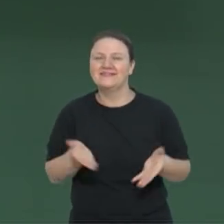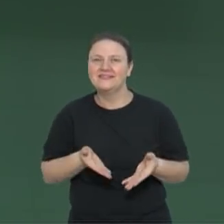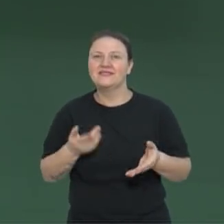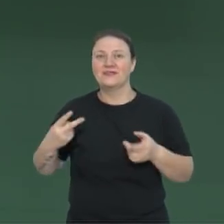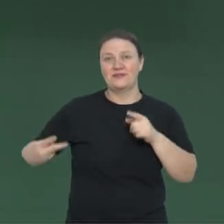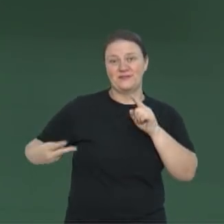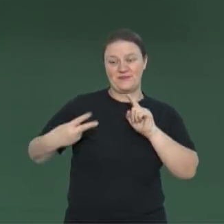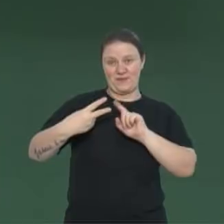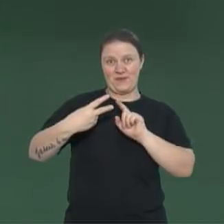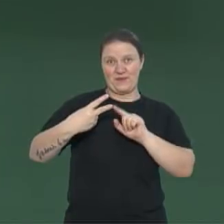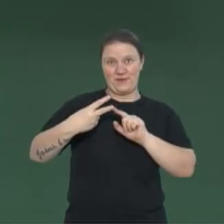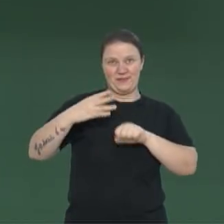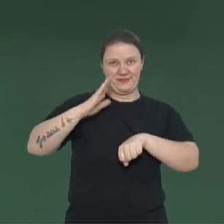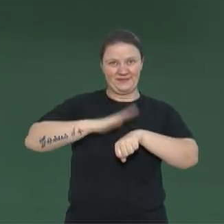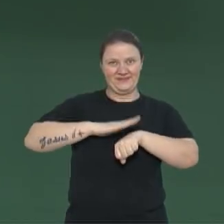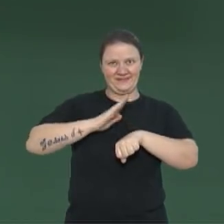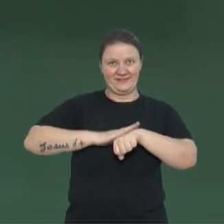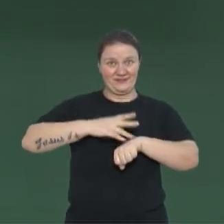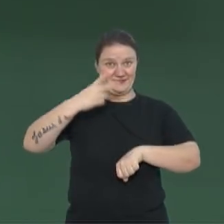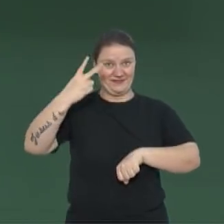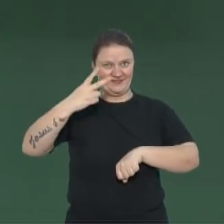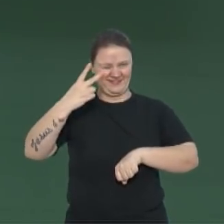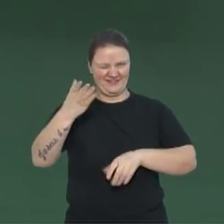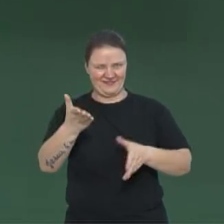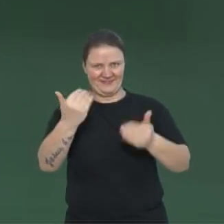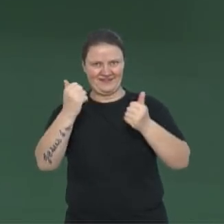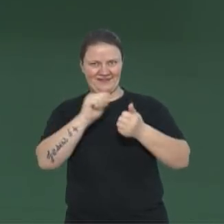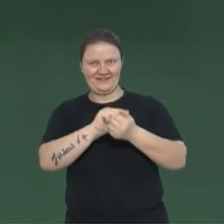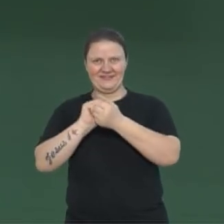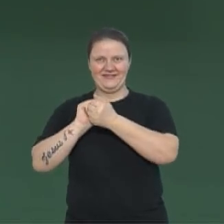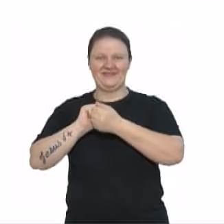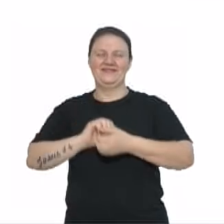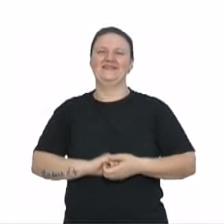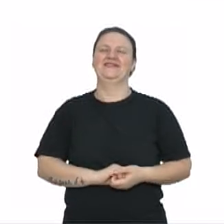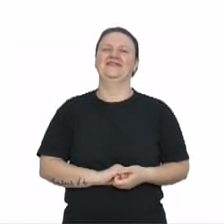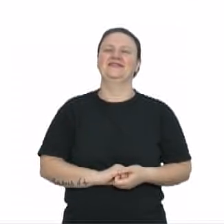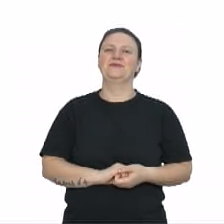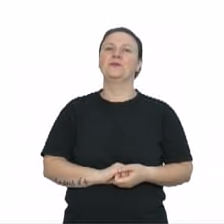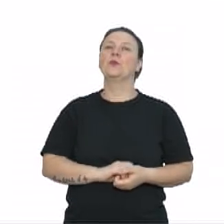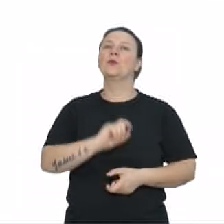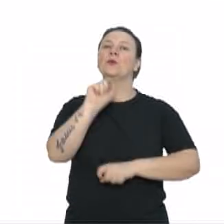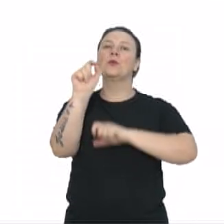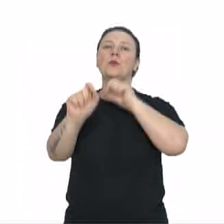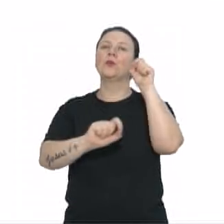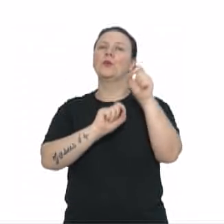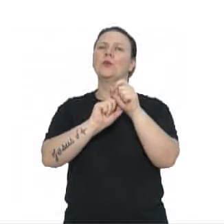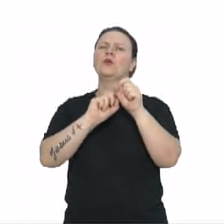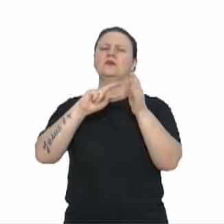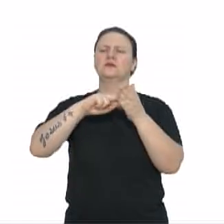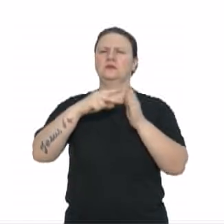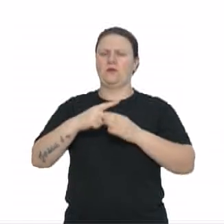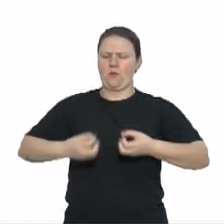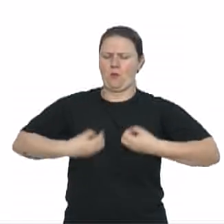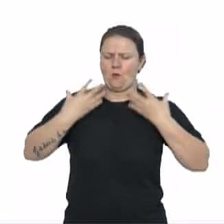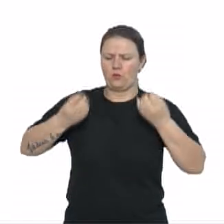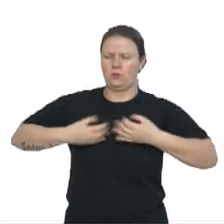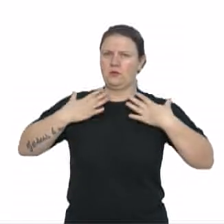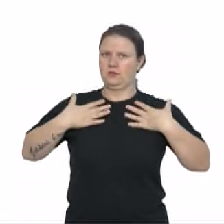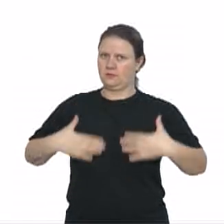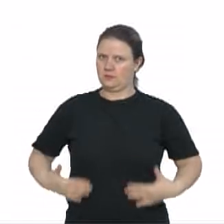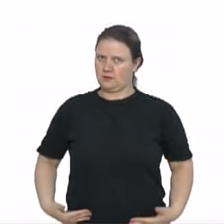para o segundo teste da aula de hoje. Vem comigo! O que é expressão corporal? Letra